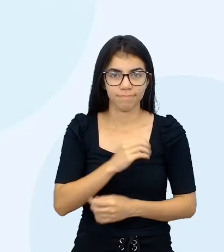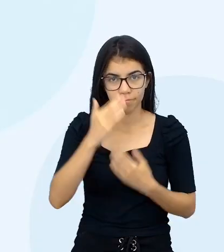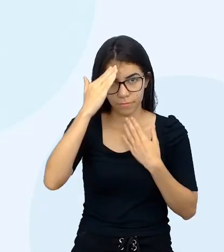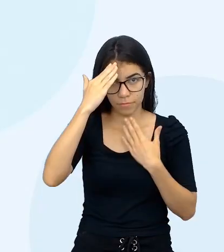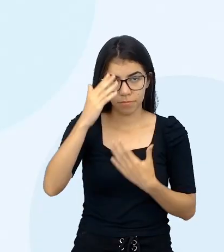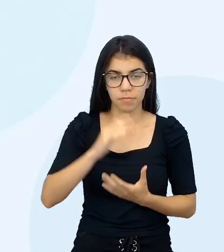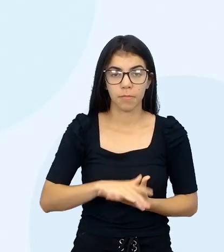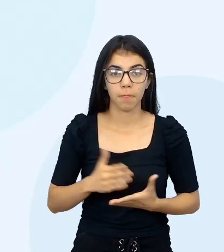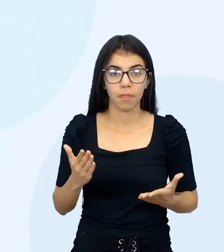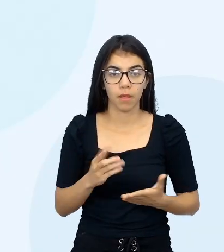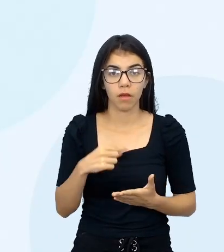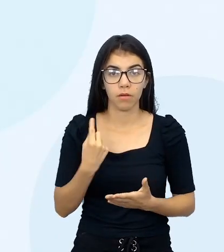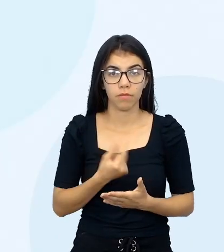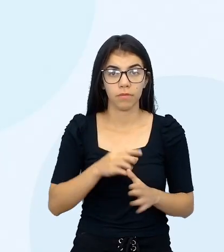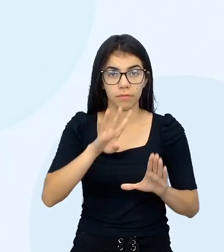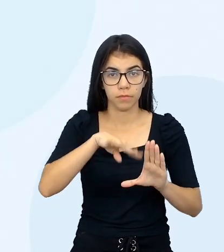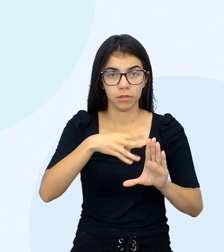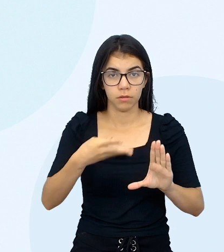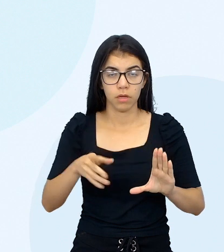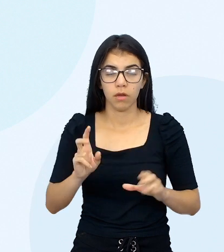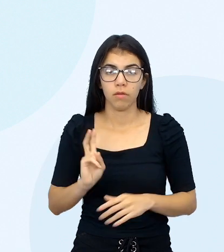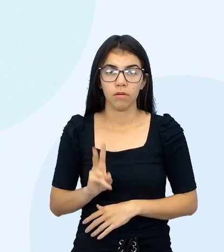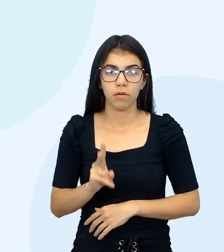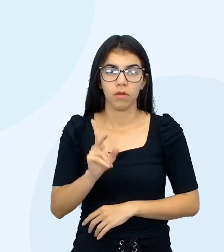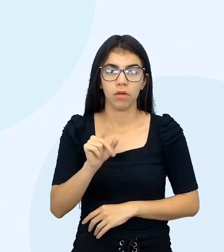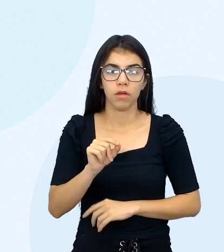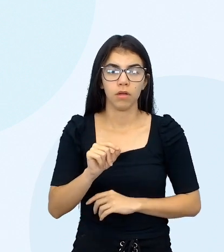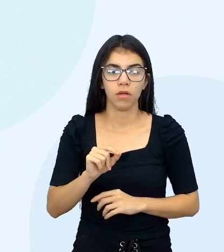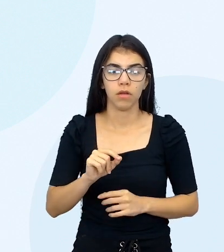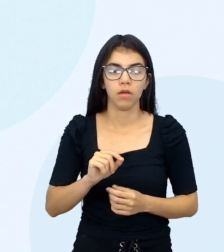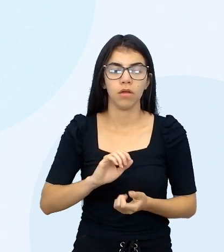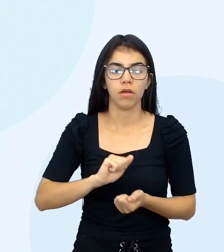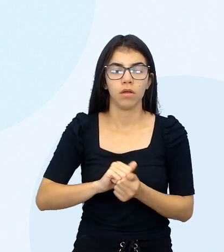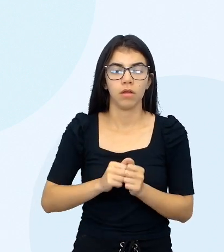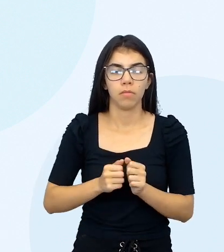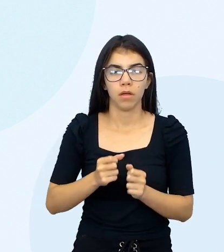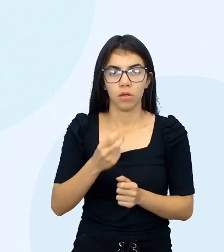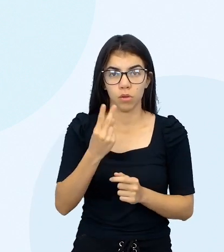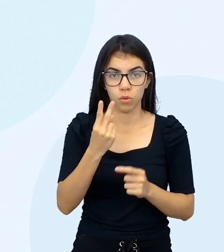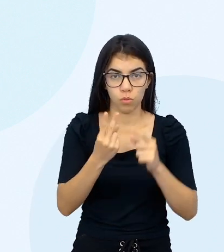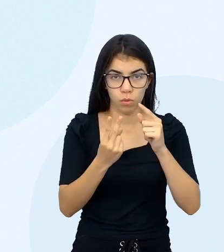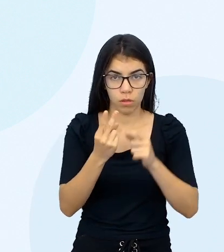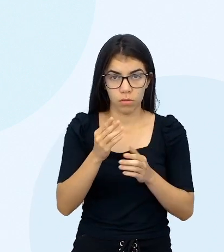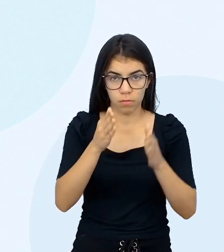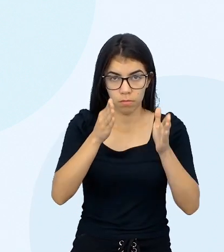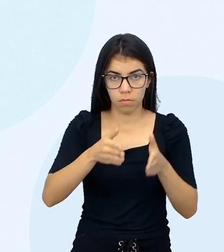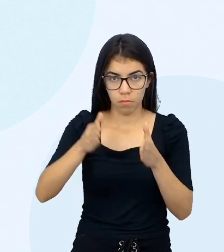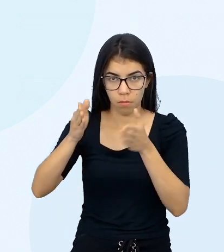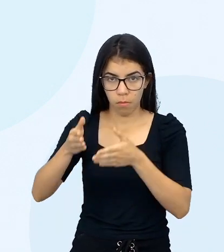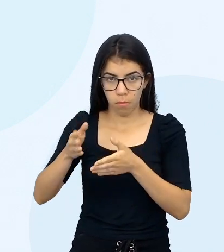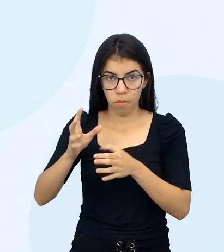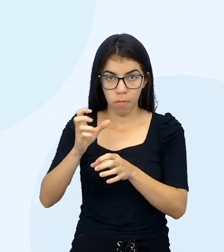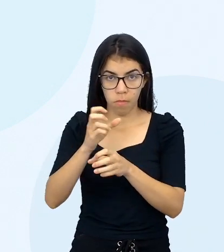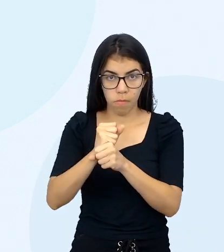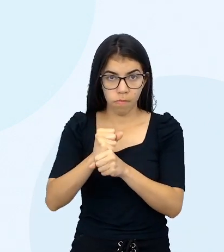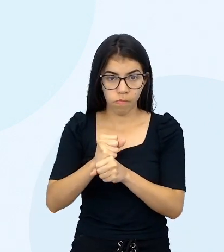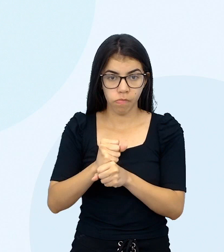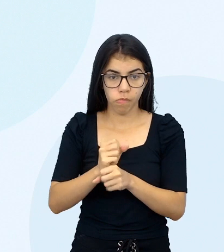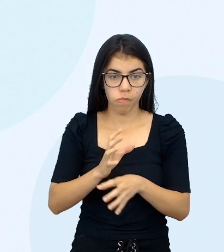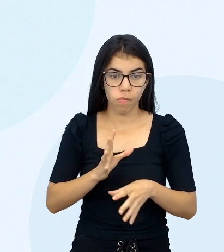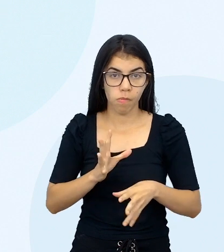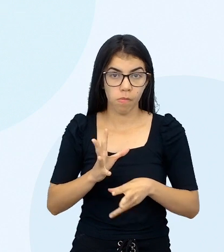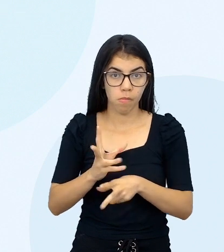lá. Agora a gente vai para a tabela. Legal. Então, para poder continuar, eu montei aí mais 2 colunas. Certo. Pus uma coluna onde eu vou pôr a soma. Ok. Soma do quê?